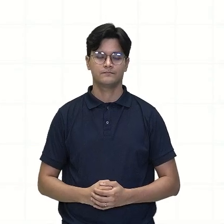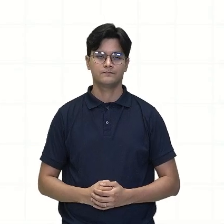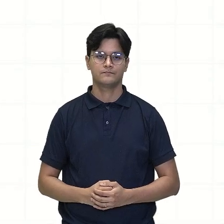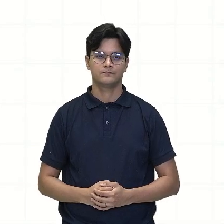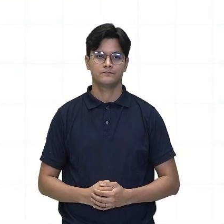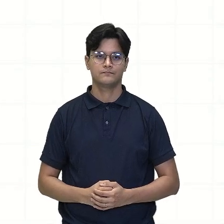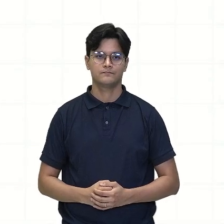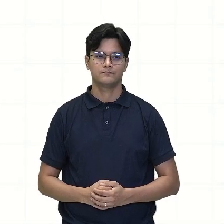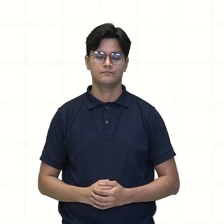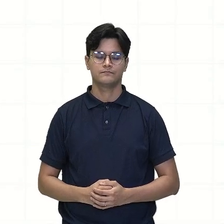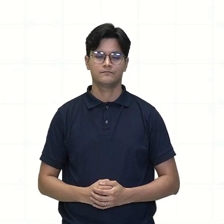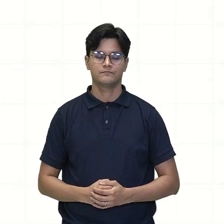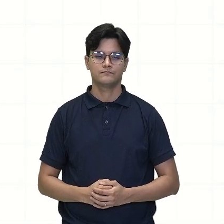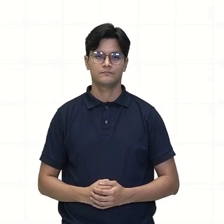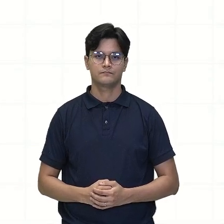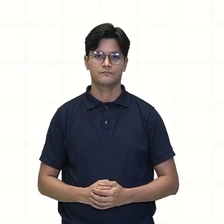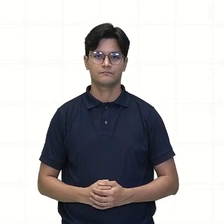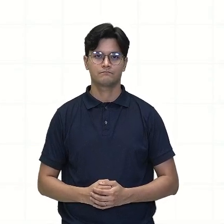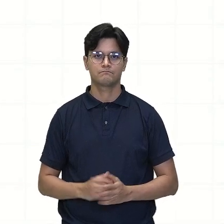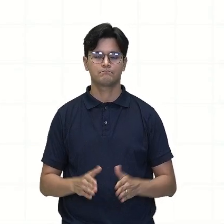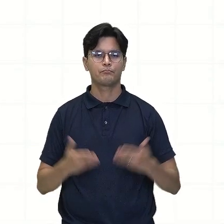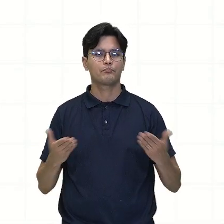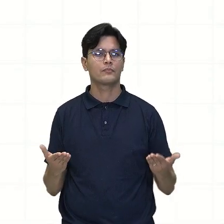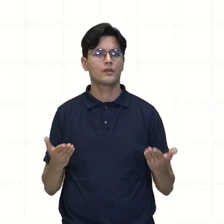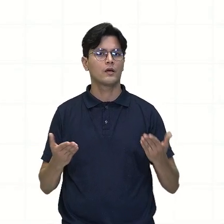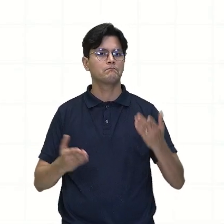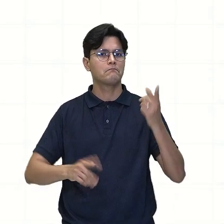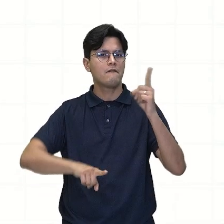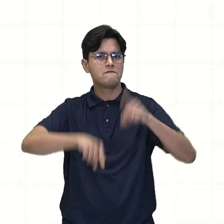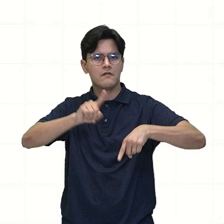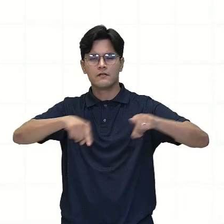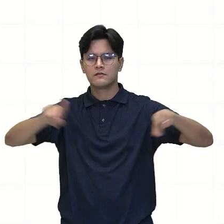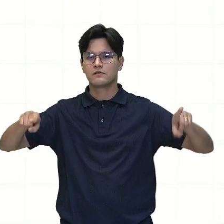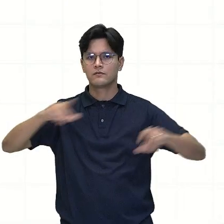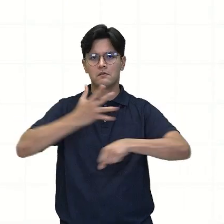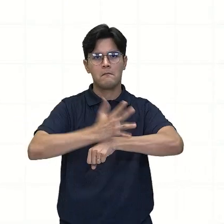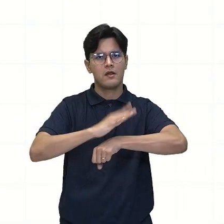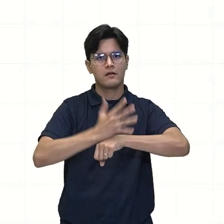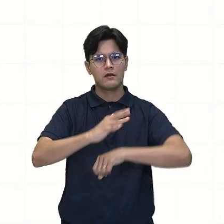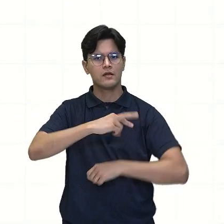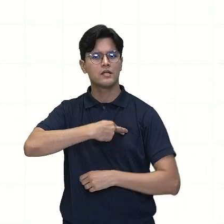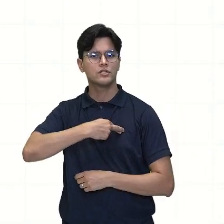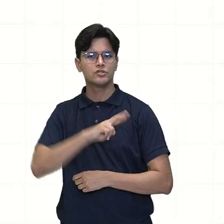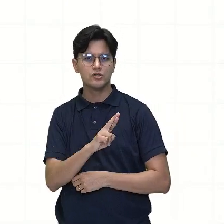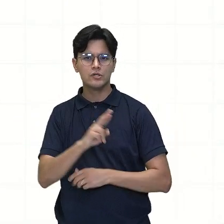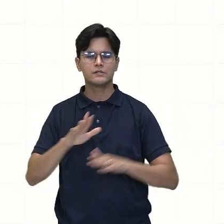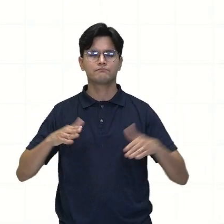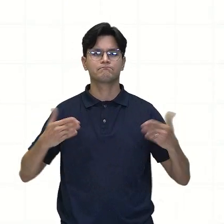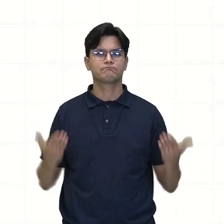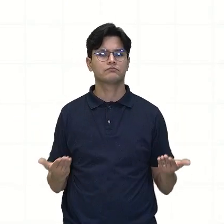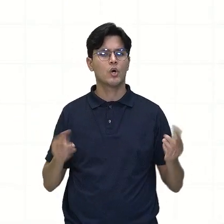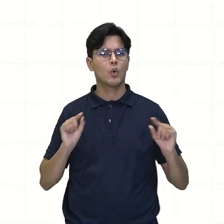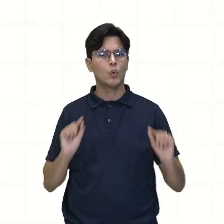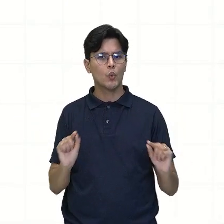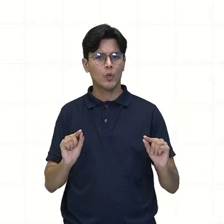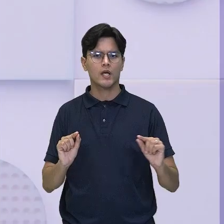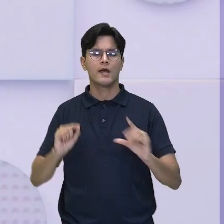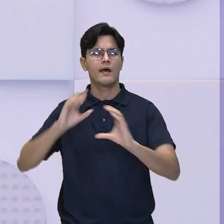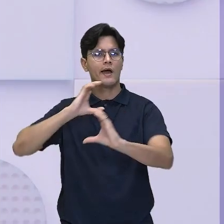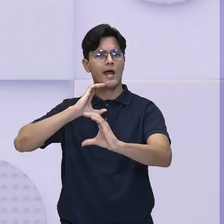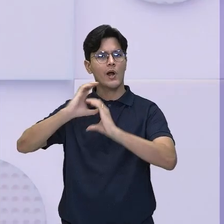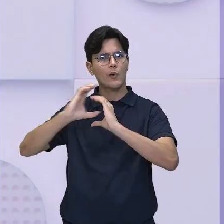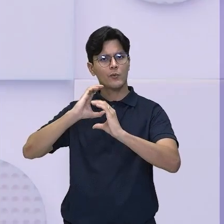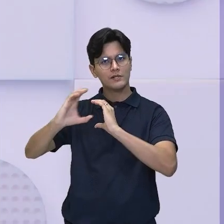Pensando bem em relação a essa variação das práticas religiosas, nós podemos então dizer que essa comunicação